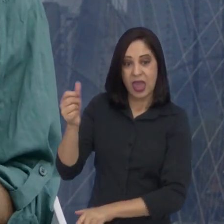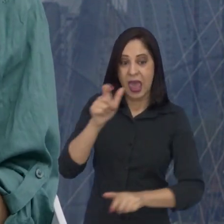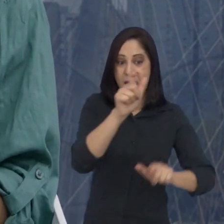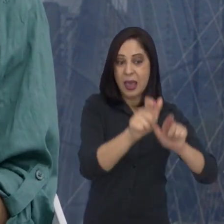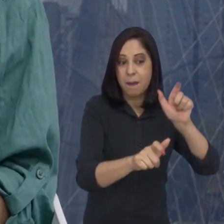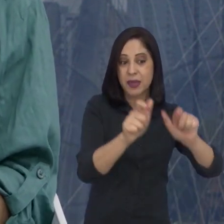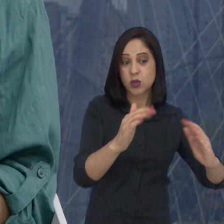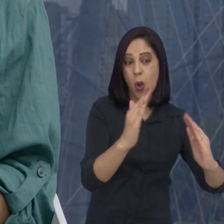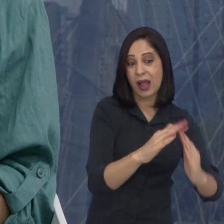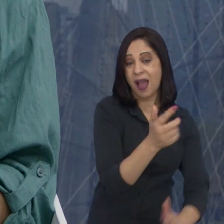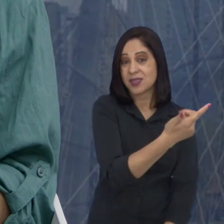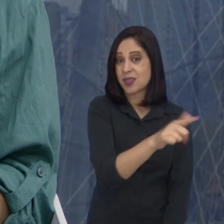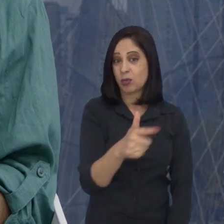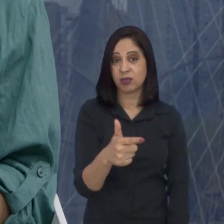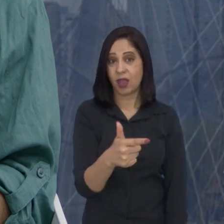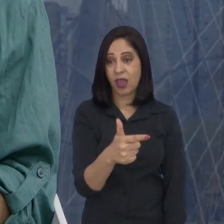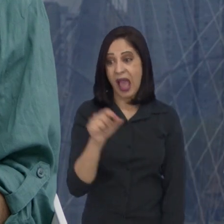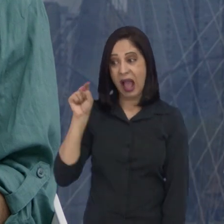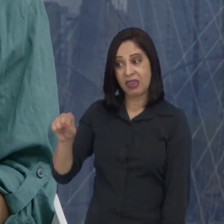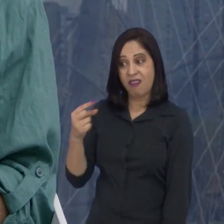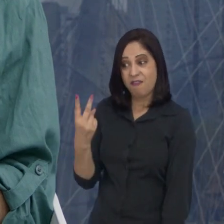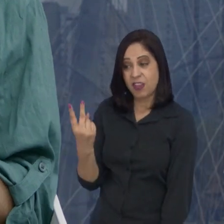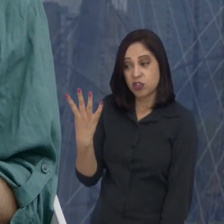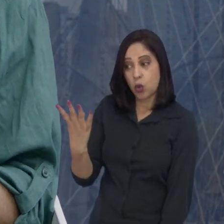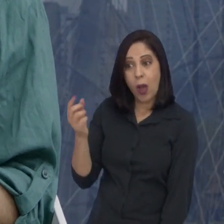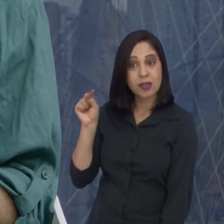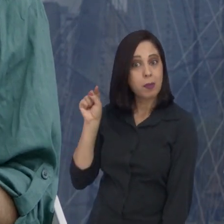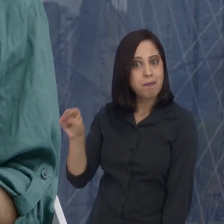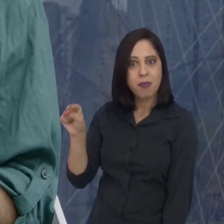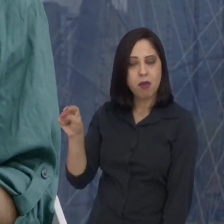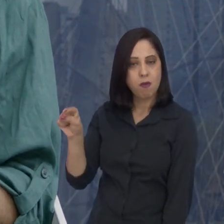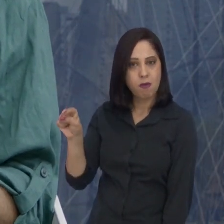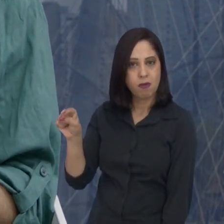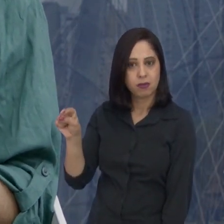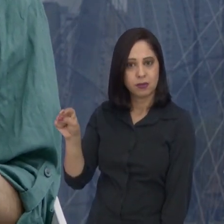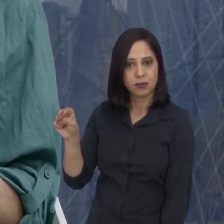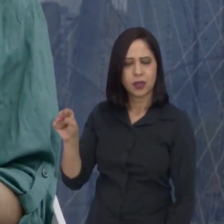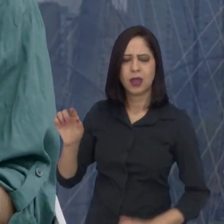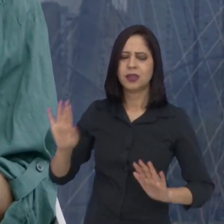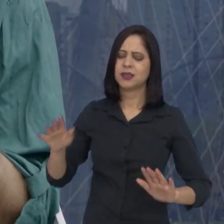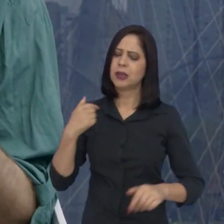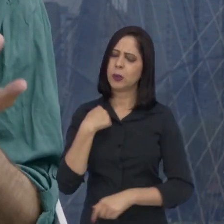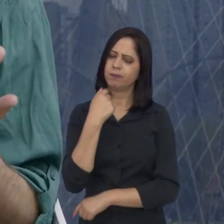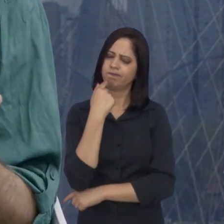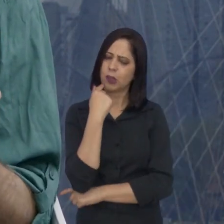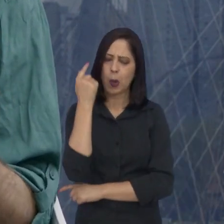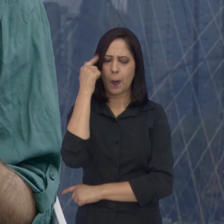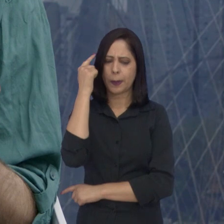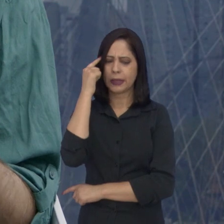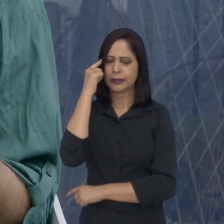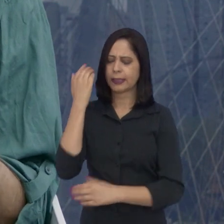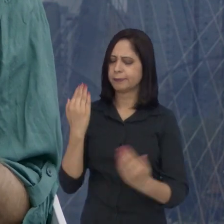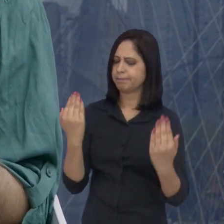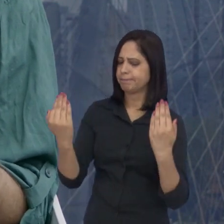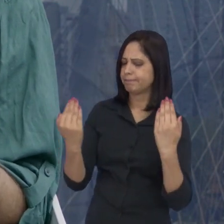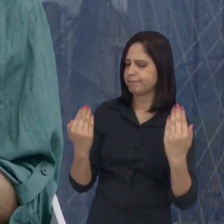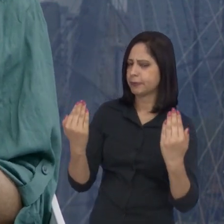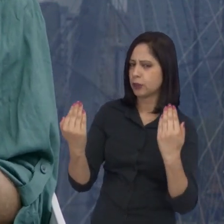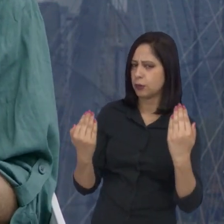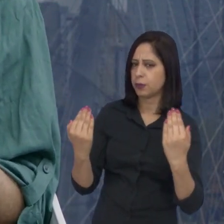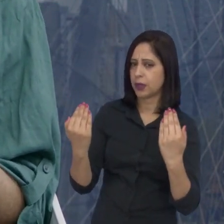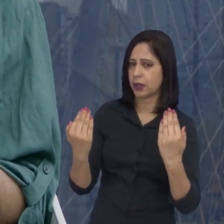24 mil imóveis. Partindo do princípio que há uma conta que o próprio mercado imobiliário faz,